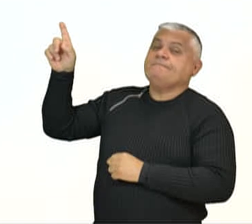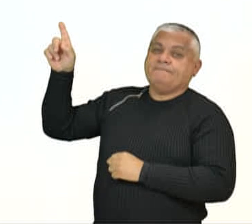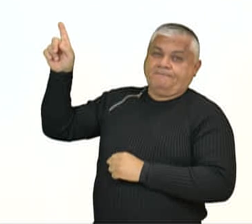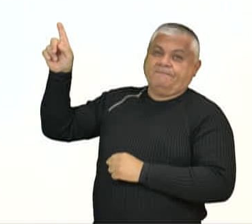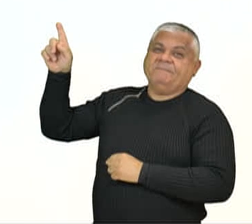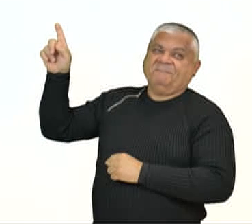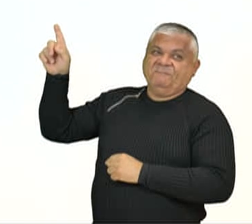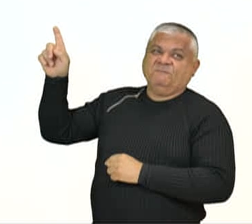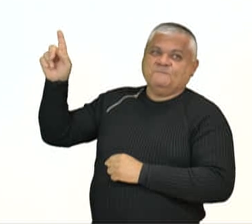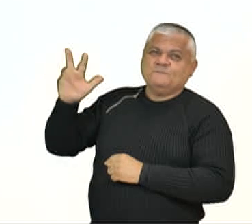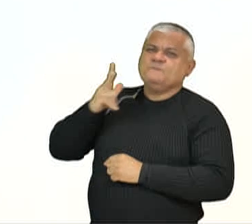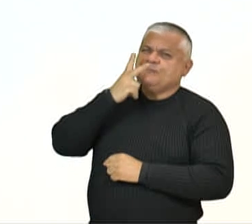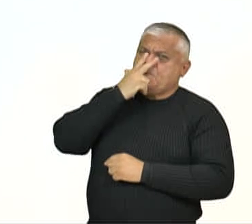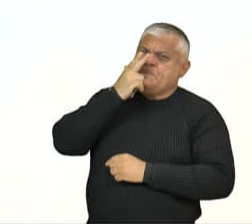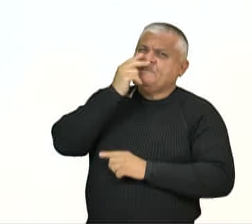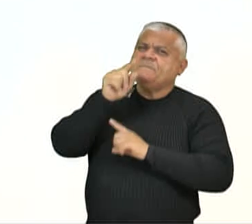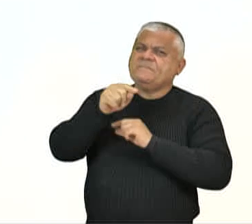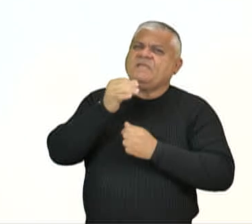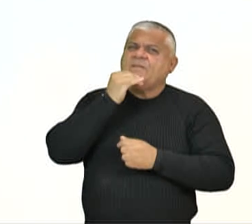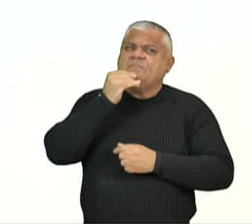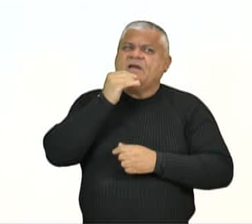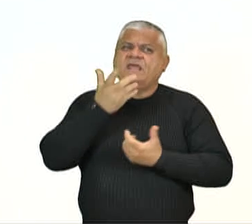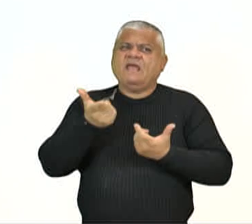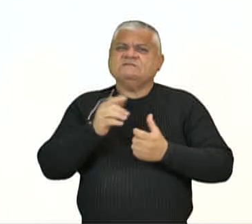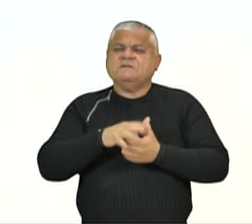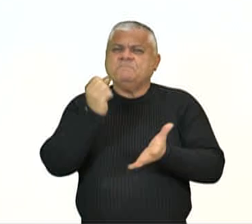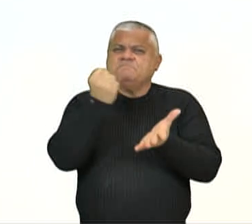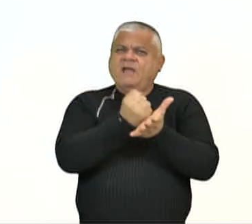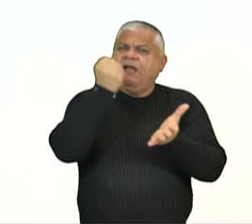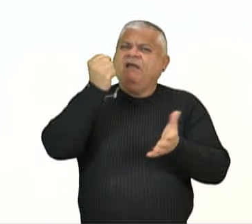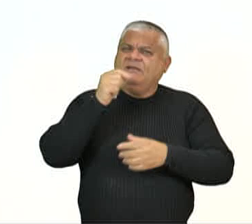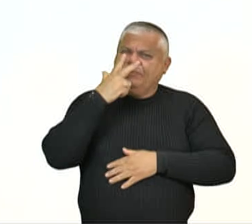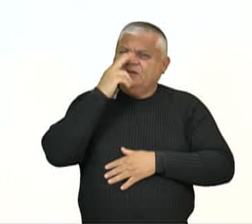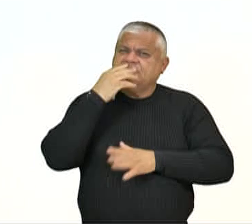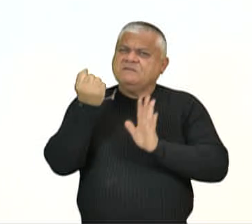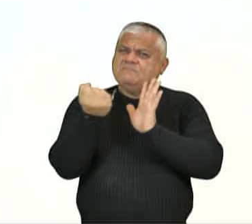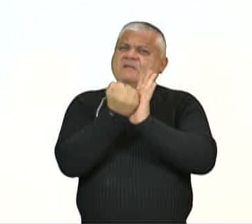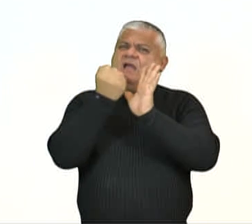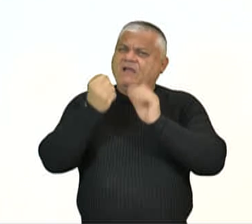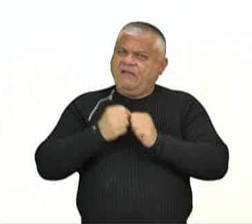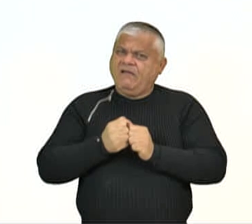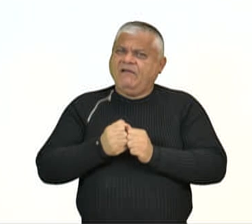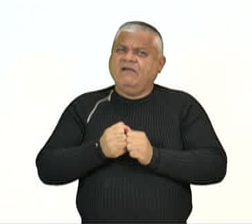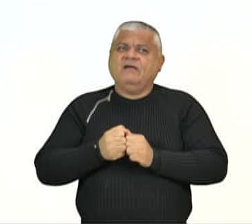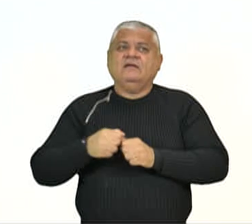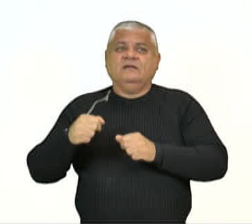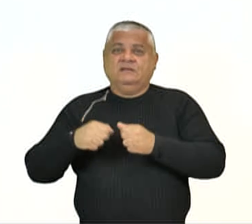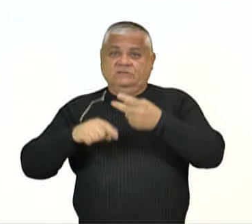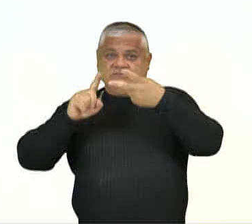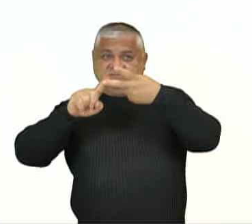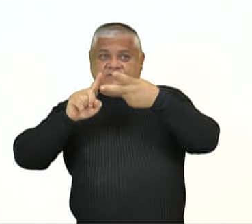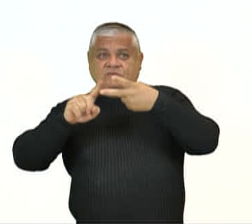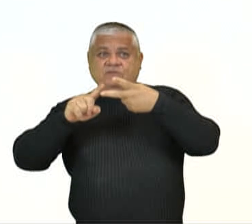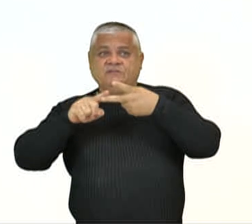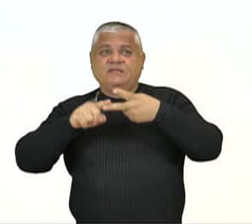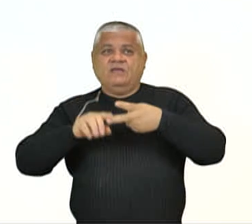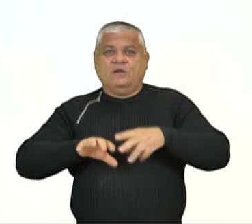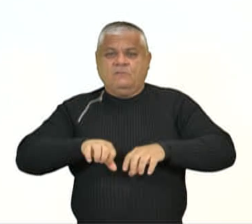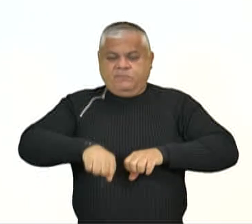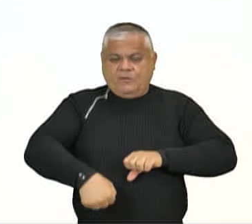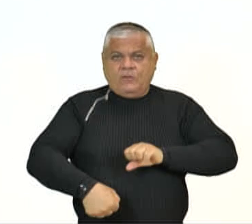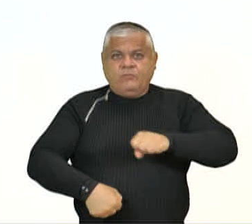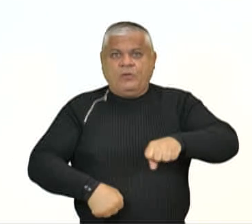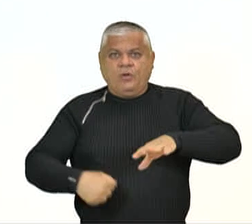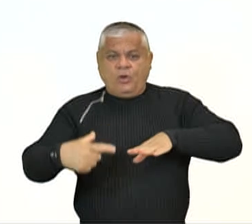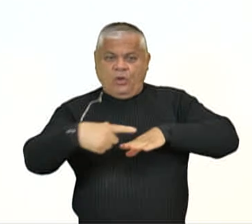se fosse, né, registros de carimbo das conchas. E aqui a gente tem a pegada. Inclusive,